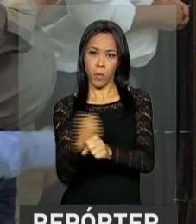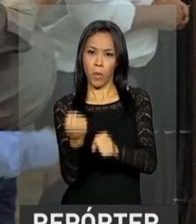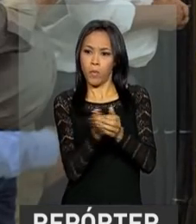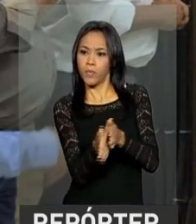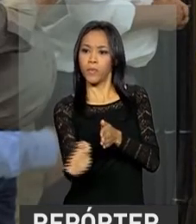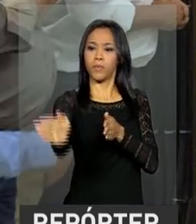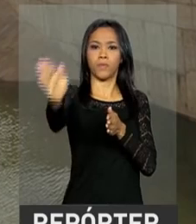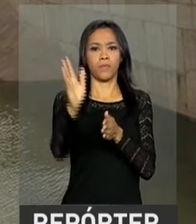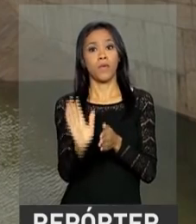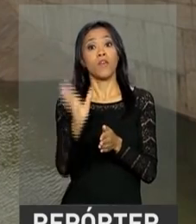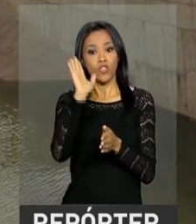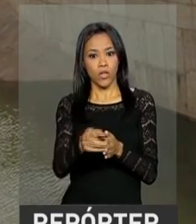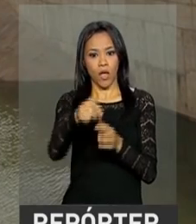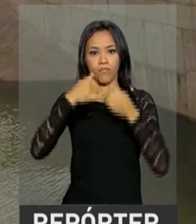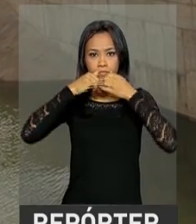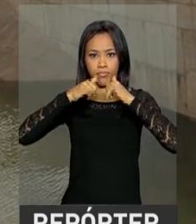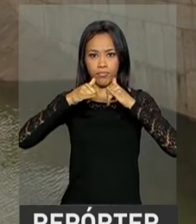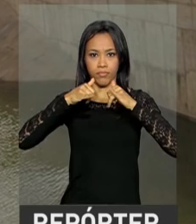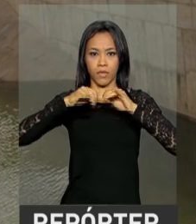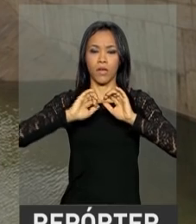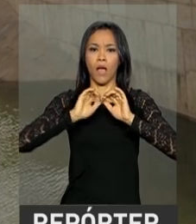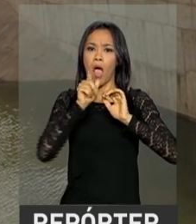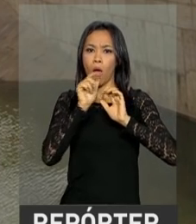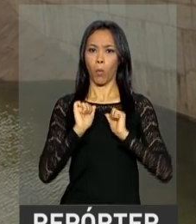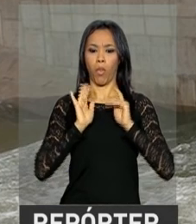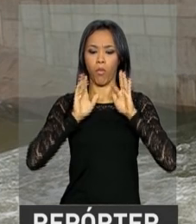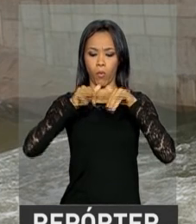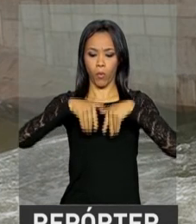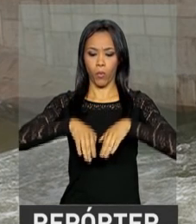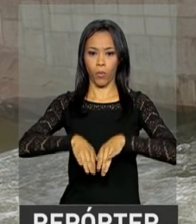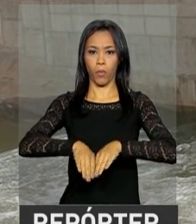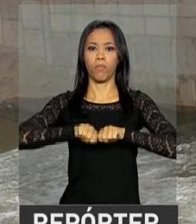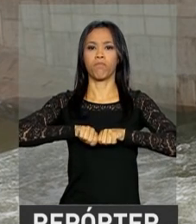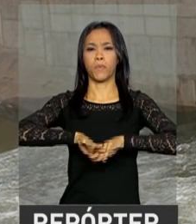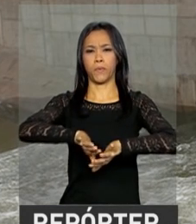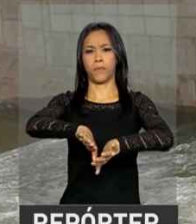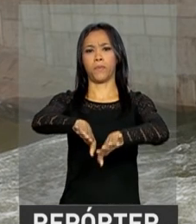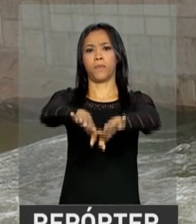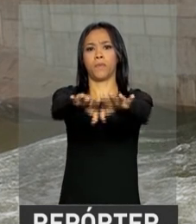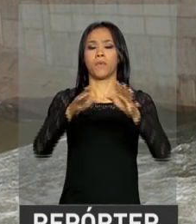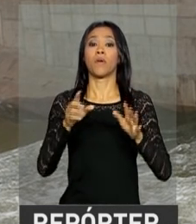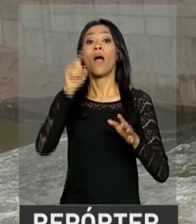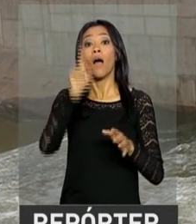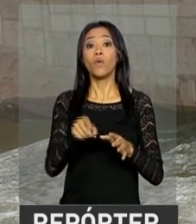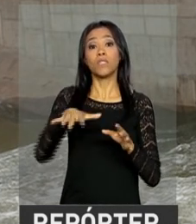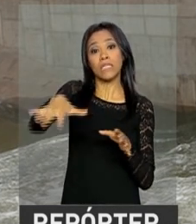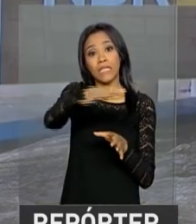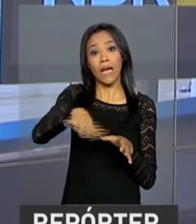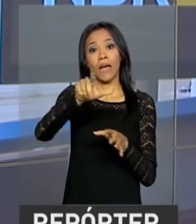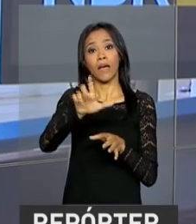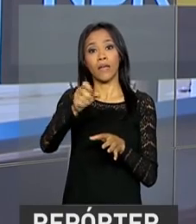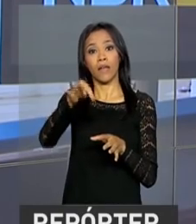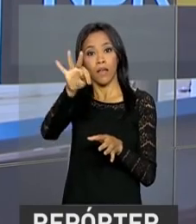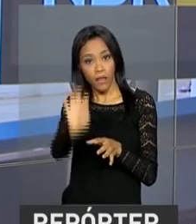estação, onde acionou o dispositivo que dá início ao processo de bombeamento do eixo leste do programa.